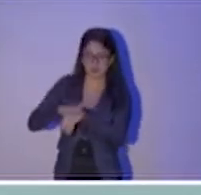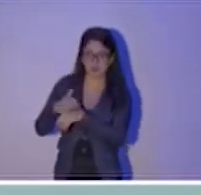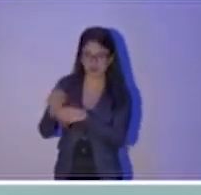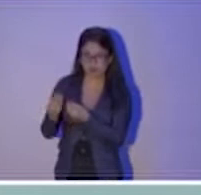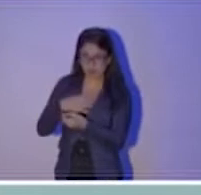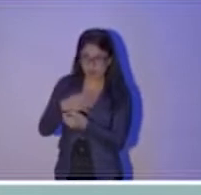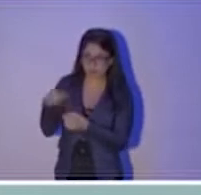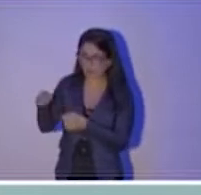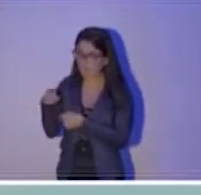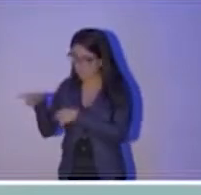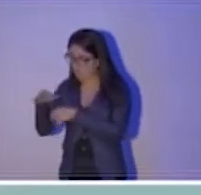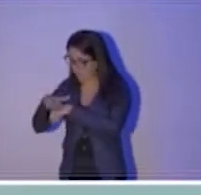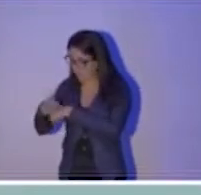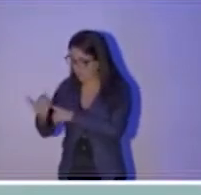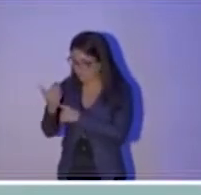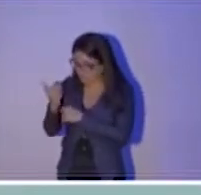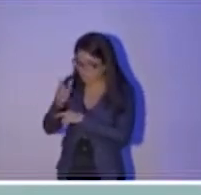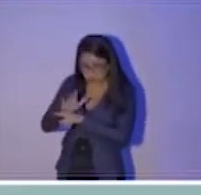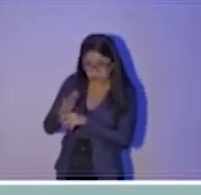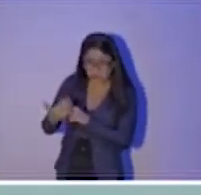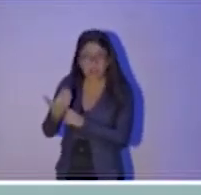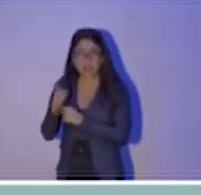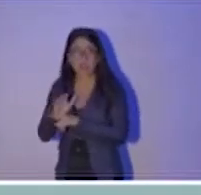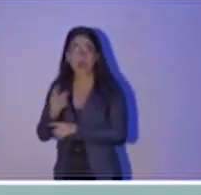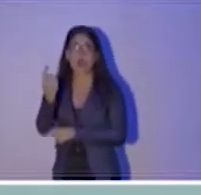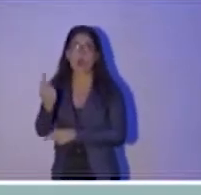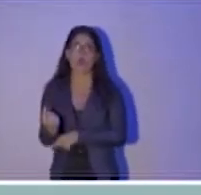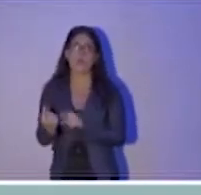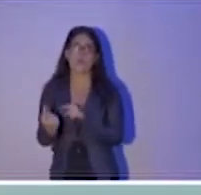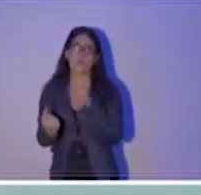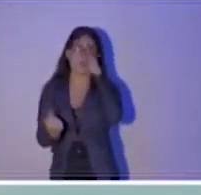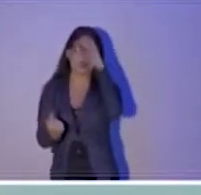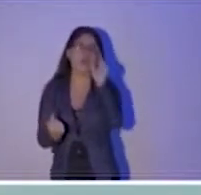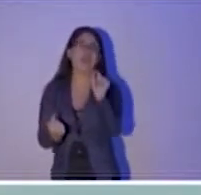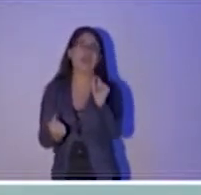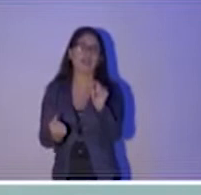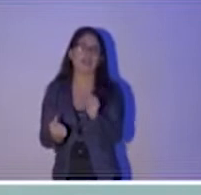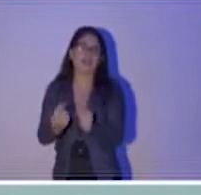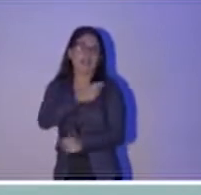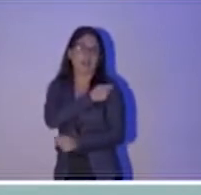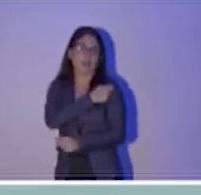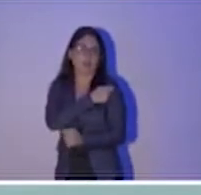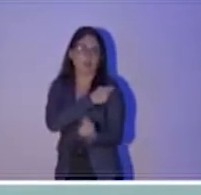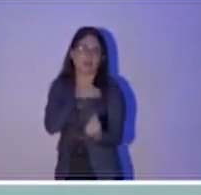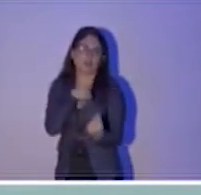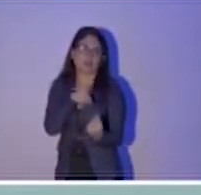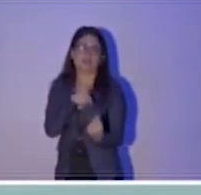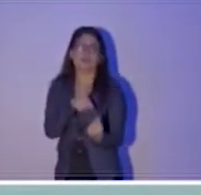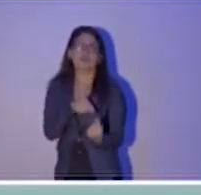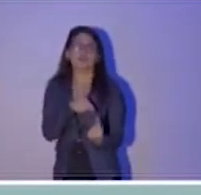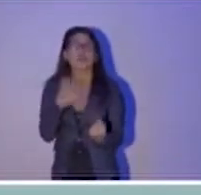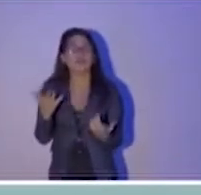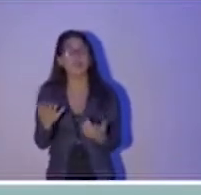colaboração, nós todos estamos por uma pessoa, que é o estudante. Nós todos estamos em função